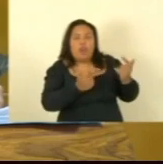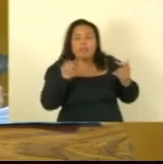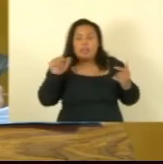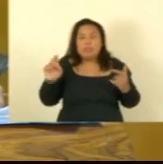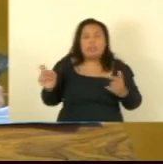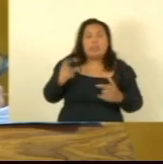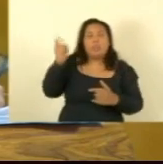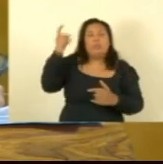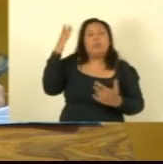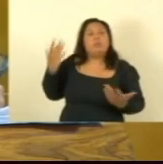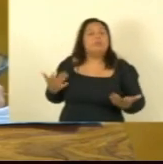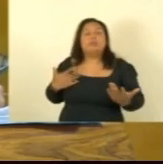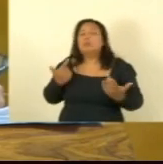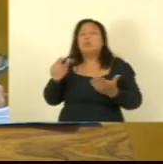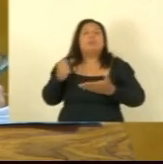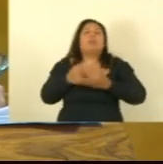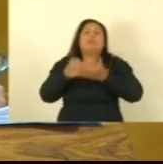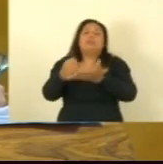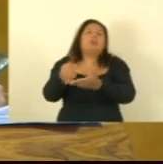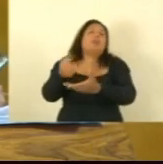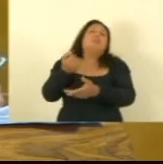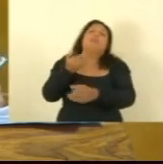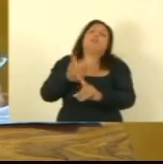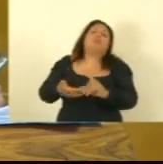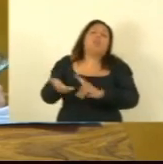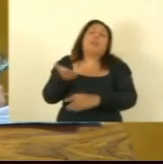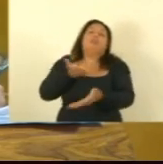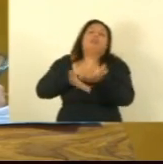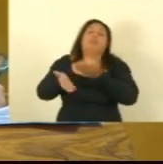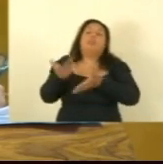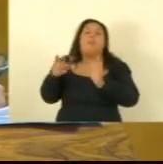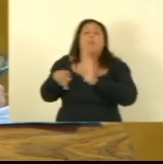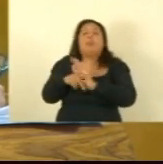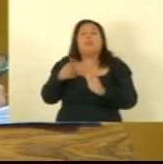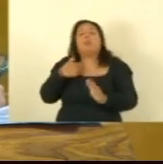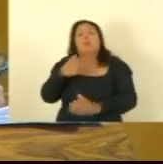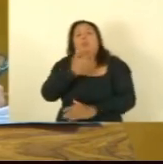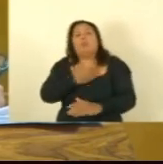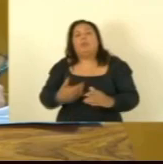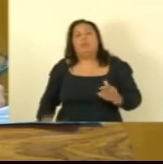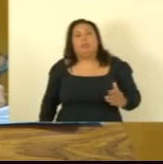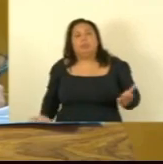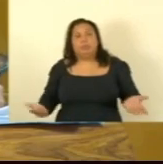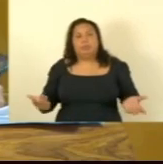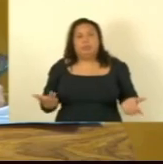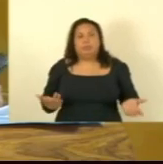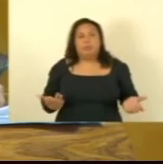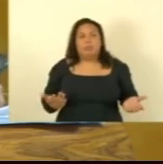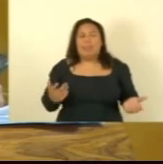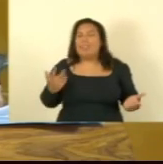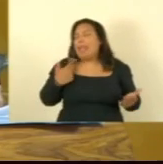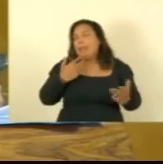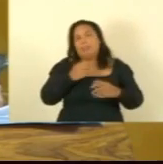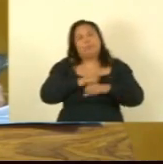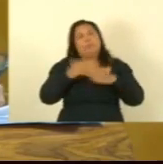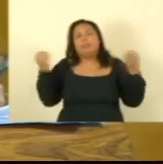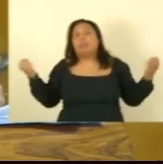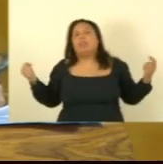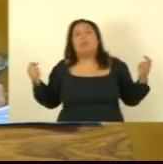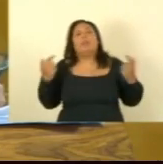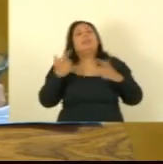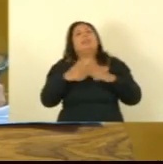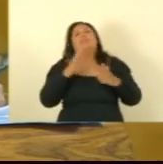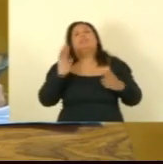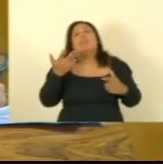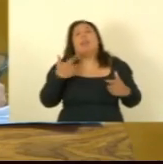adultos, sem assistência do governo. Sem assistência do governo. É inadmissível que se